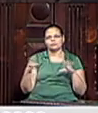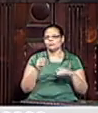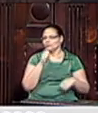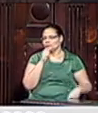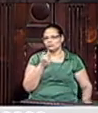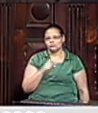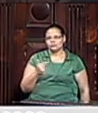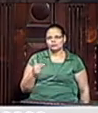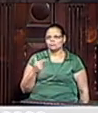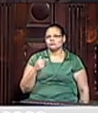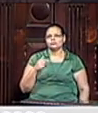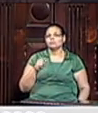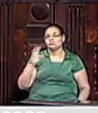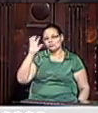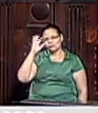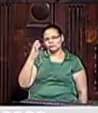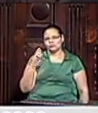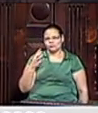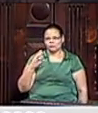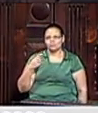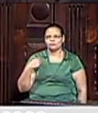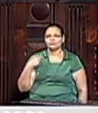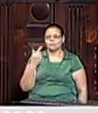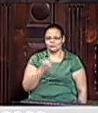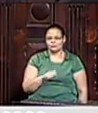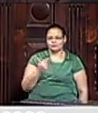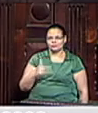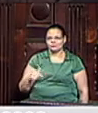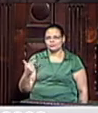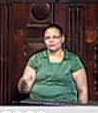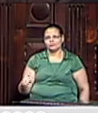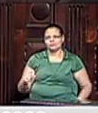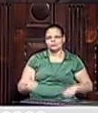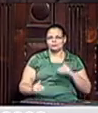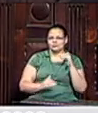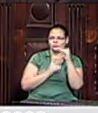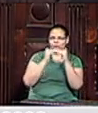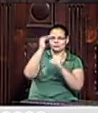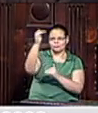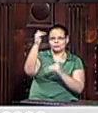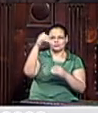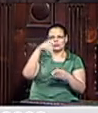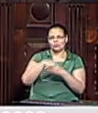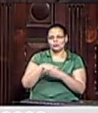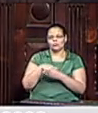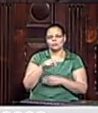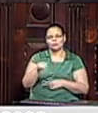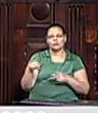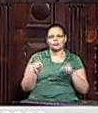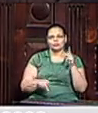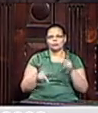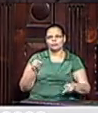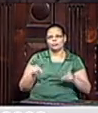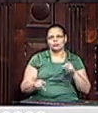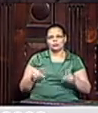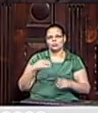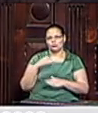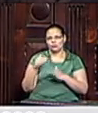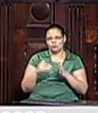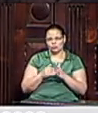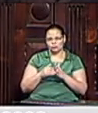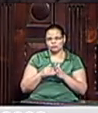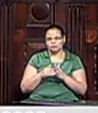não há saída que não seja recolocar a soberania do voto popular em todas as